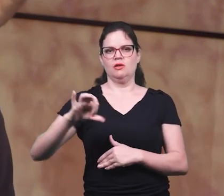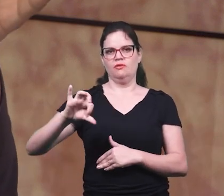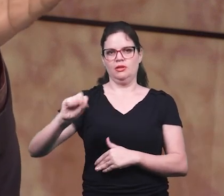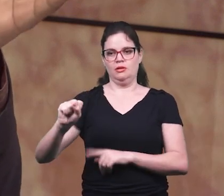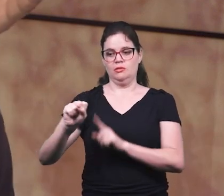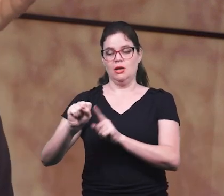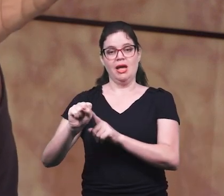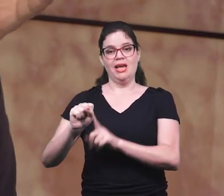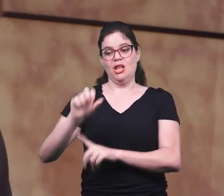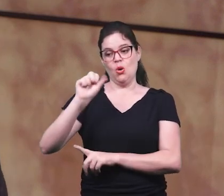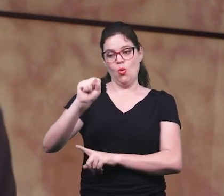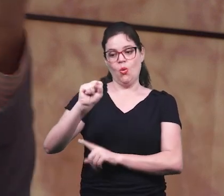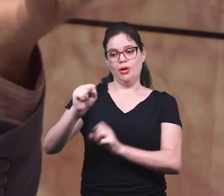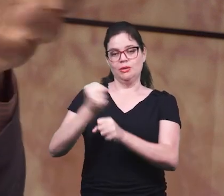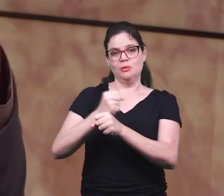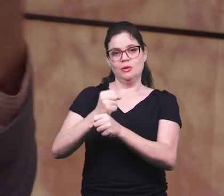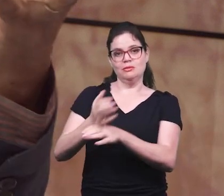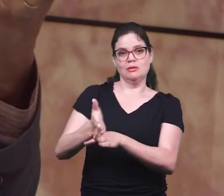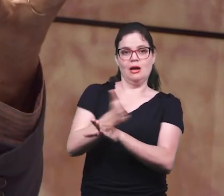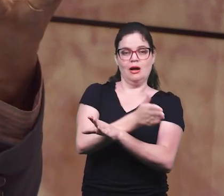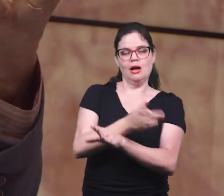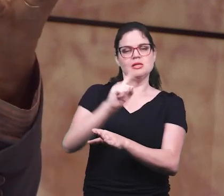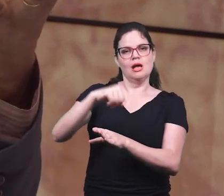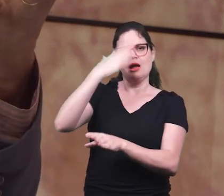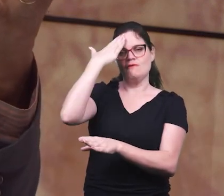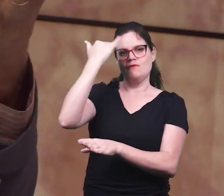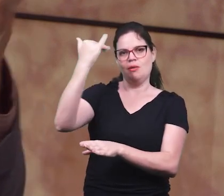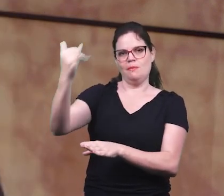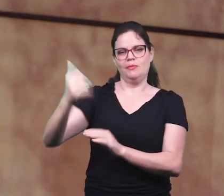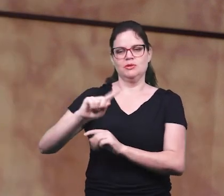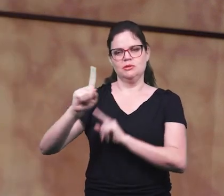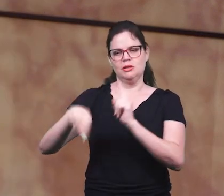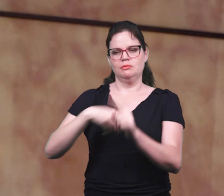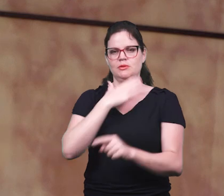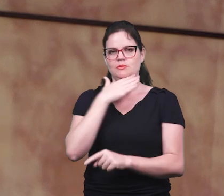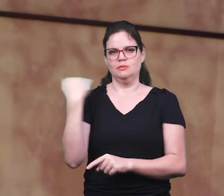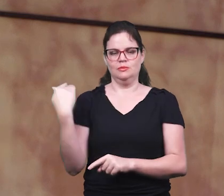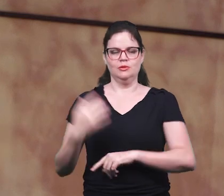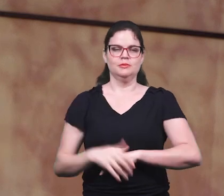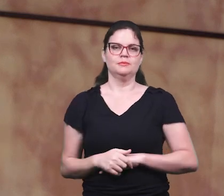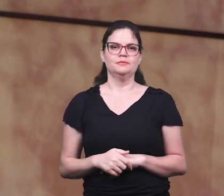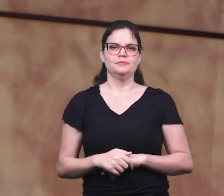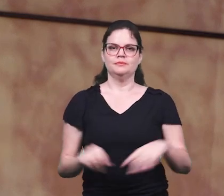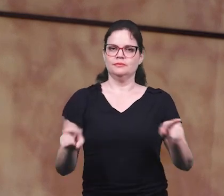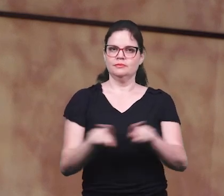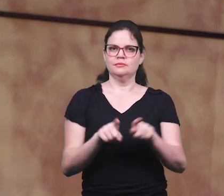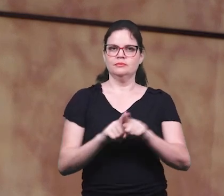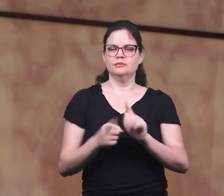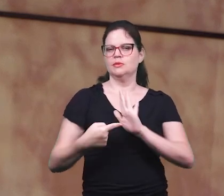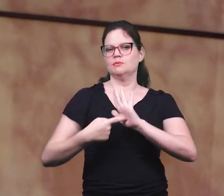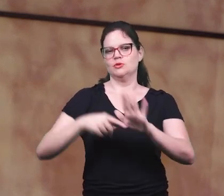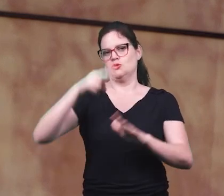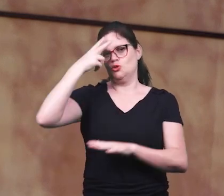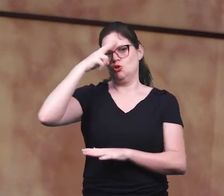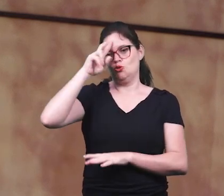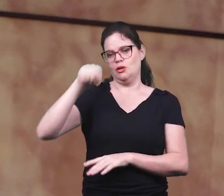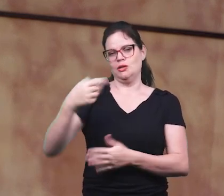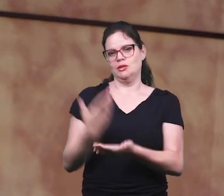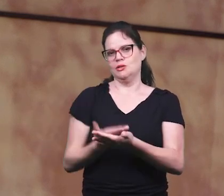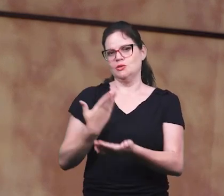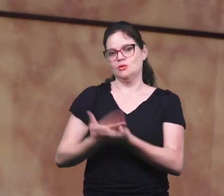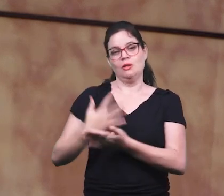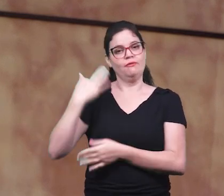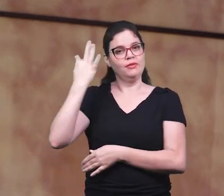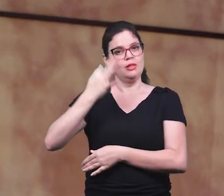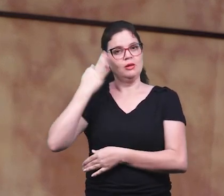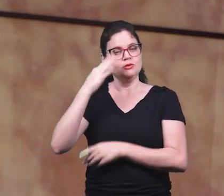vê que 8 anos antes de morrer que ele passou a ser mais conhecido, né, ele. Mas ele deixou também sua história, ele como estudante de